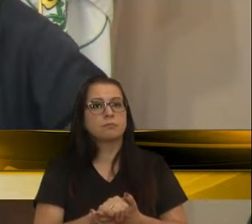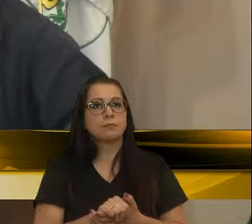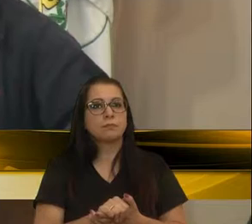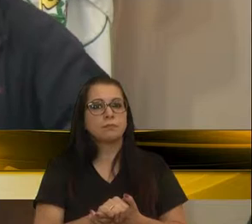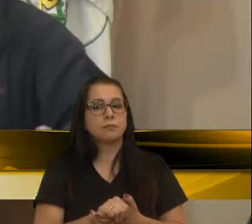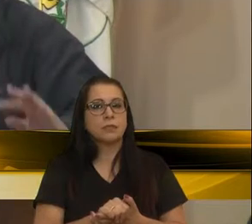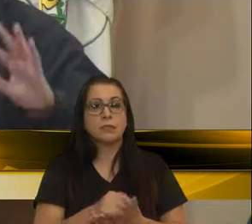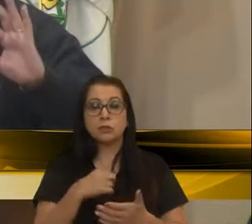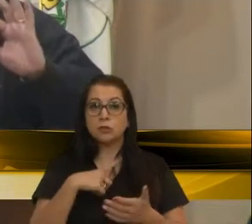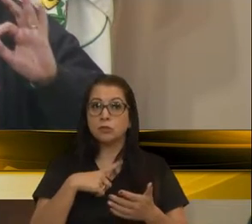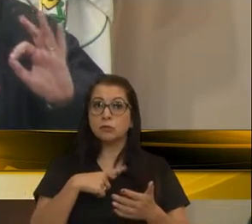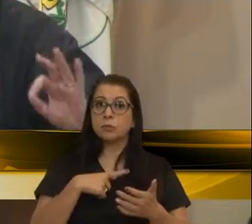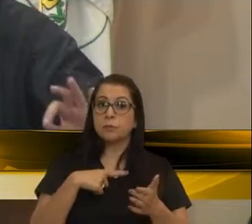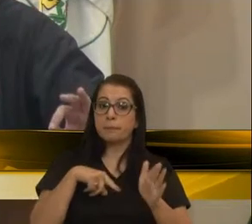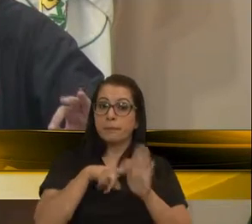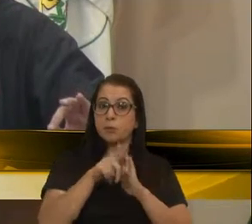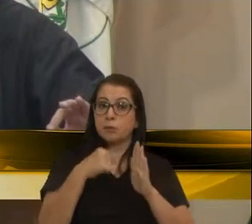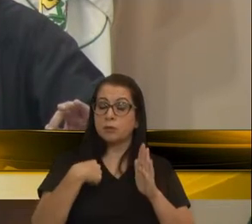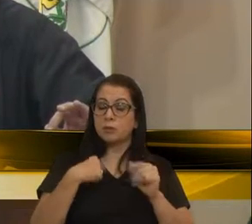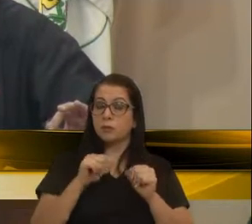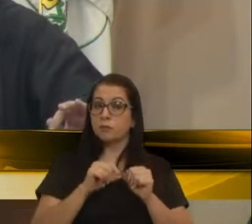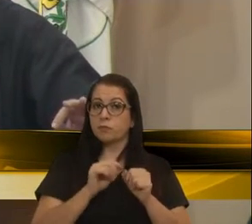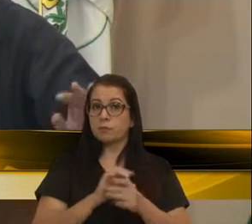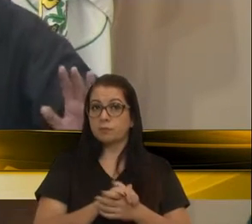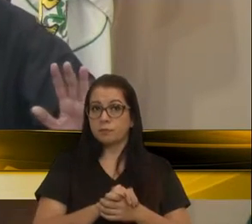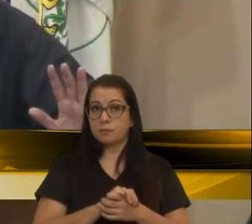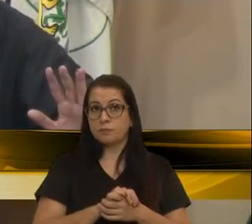um questionamento que eu fiz.